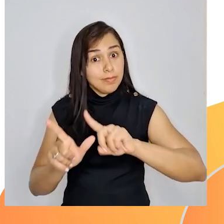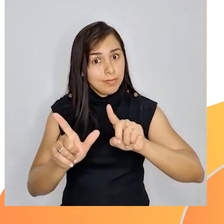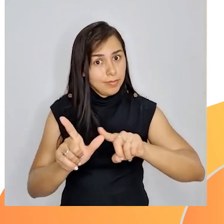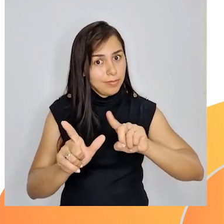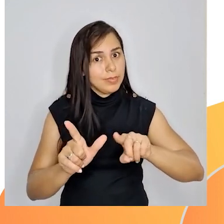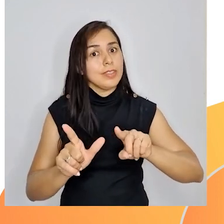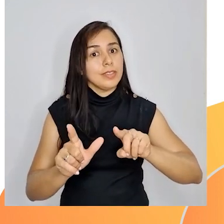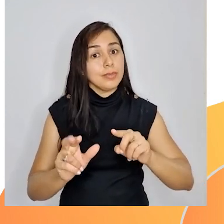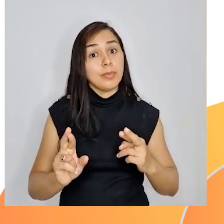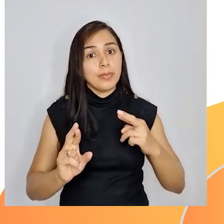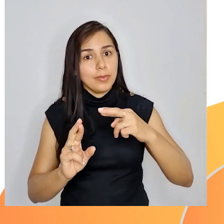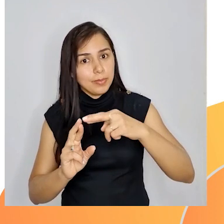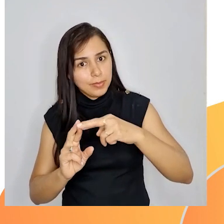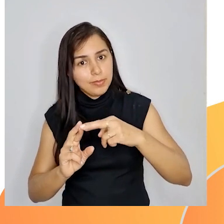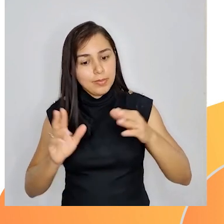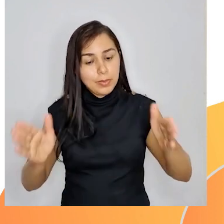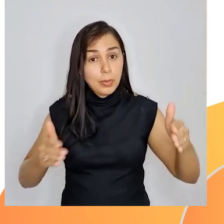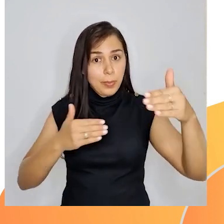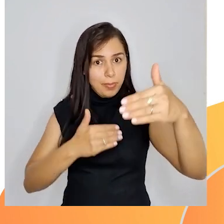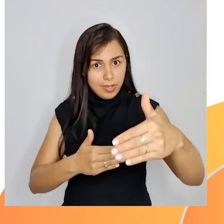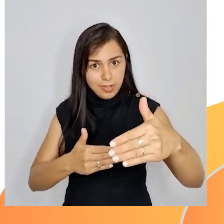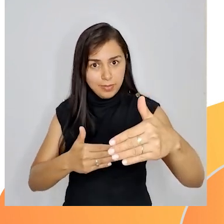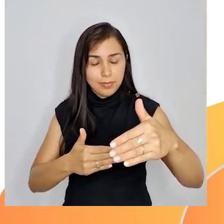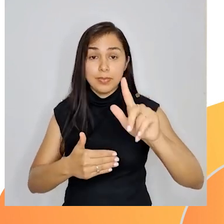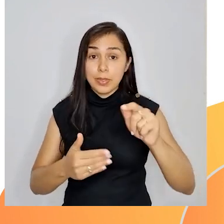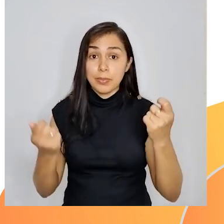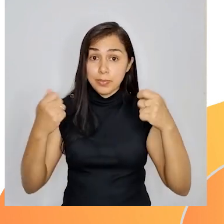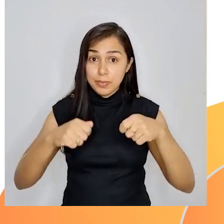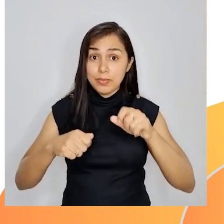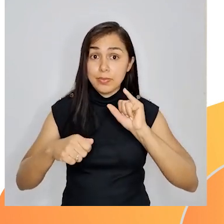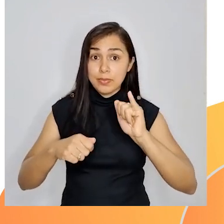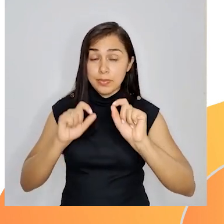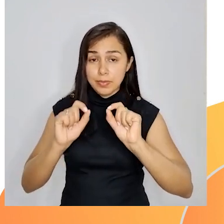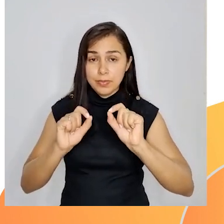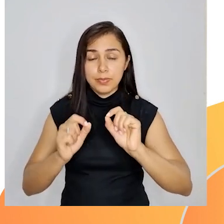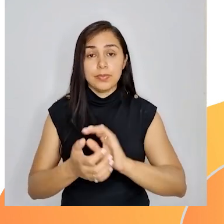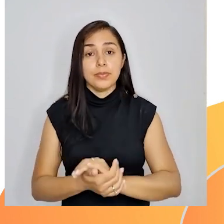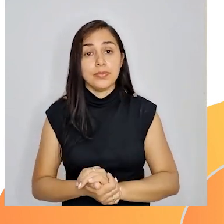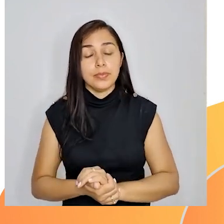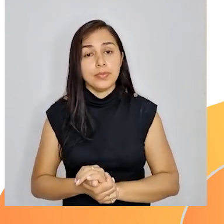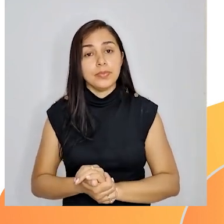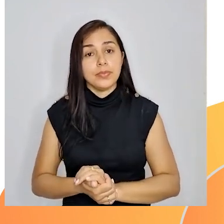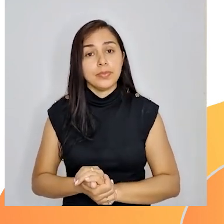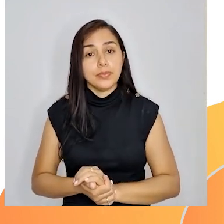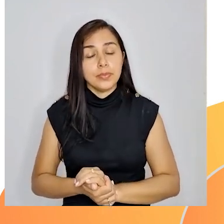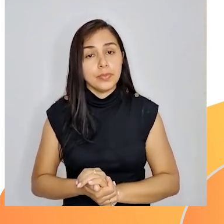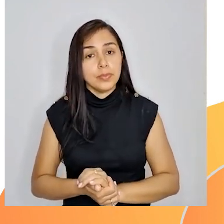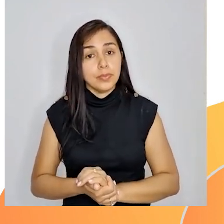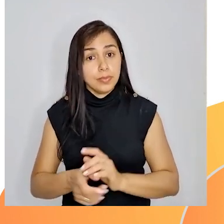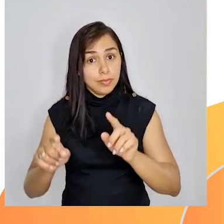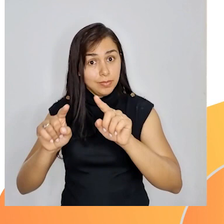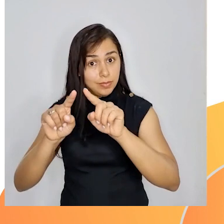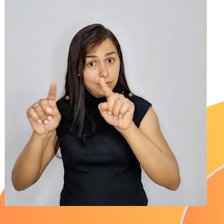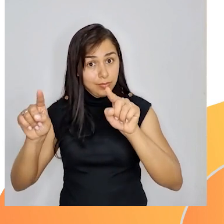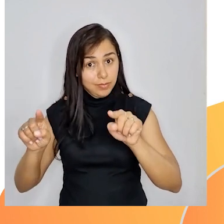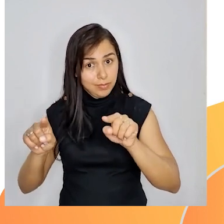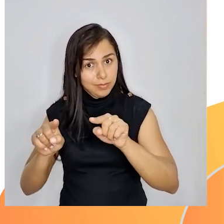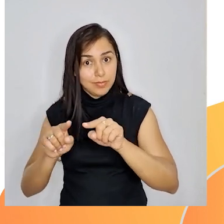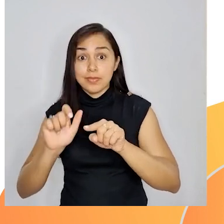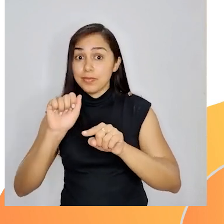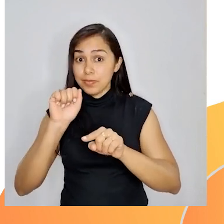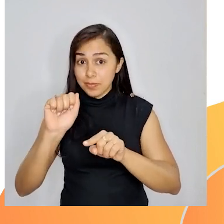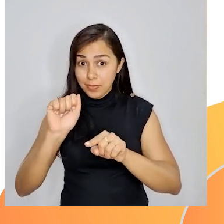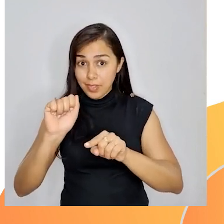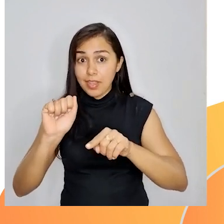caixa que tá planificada nós podemos dizer que essa parte aqui é a esse ladozinho aqui é C E